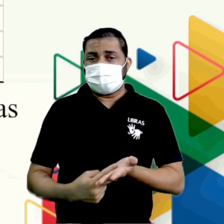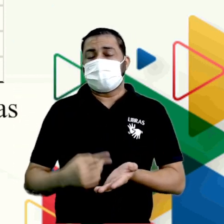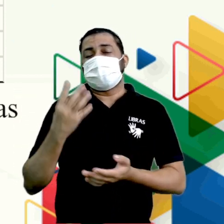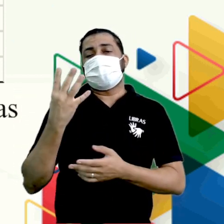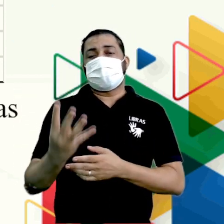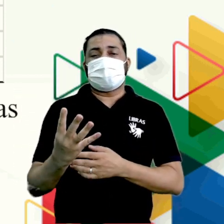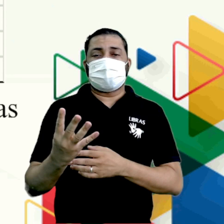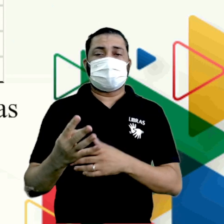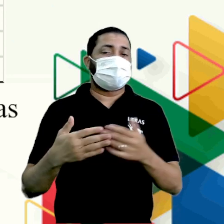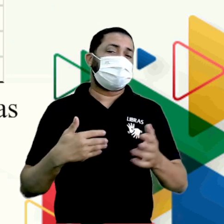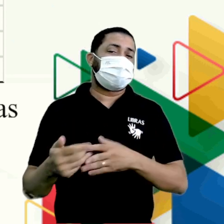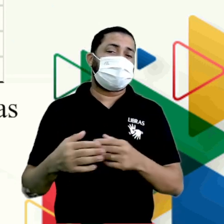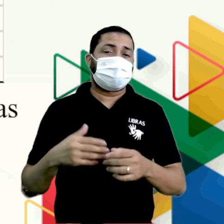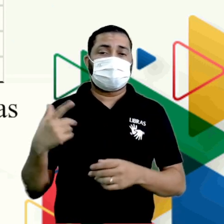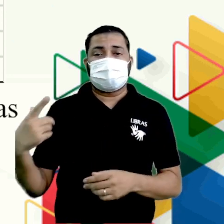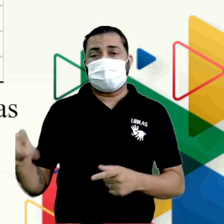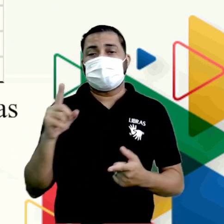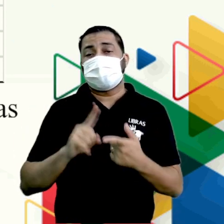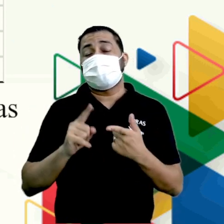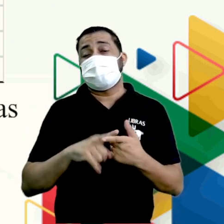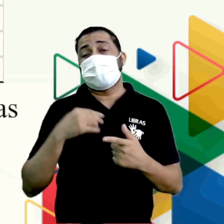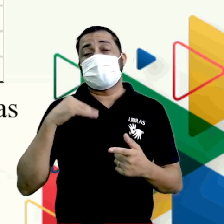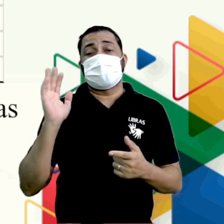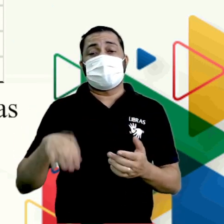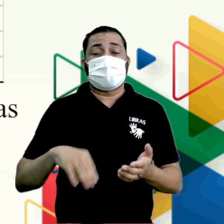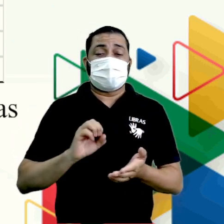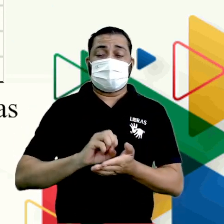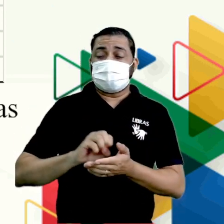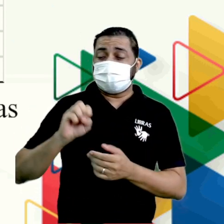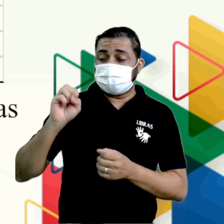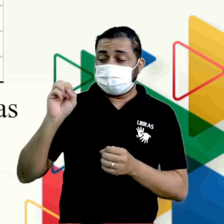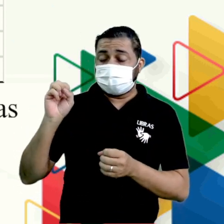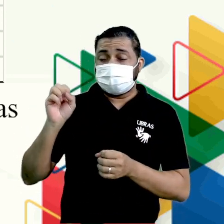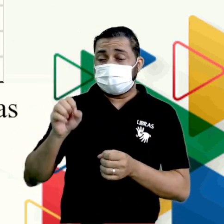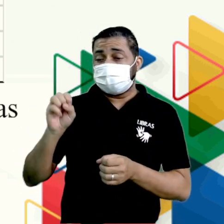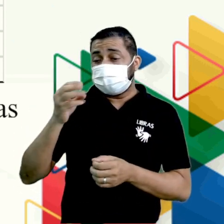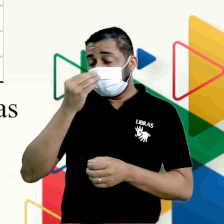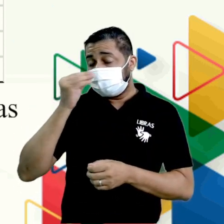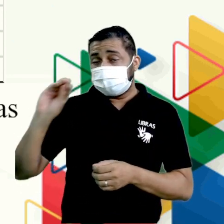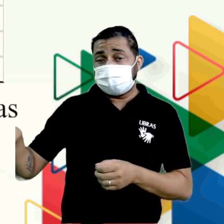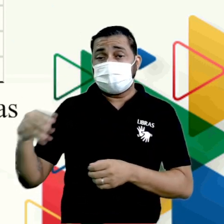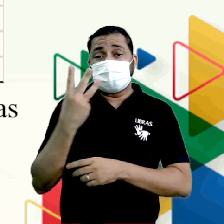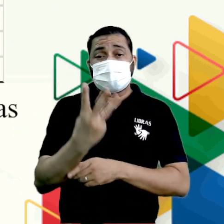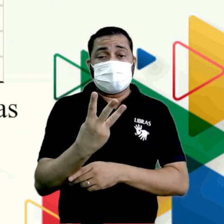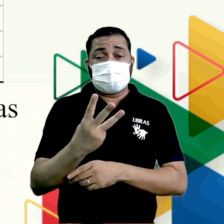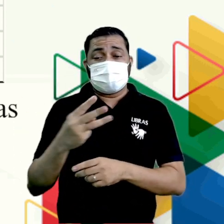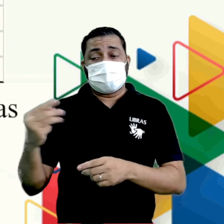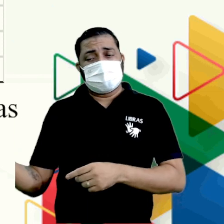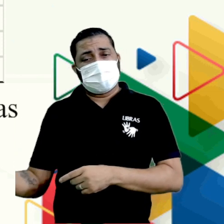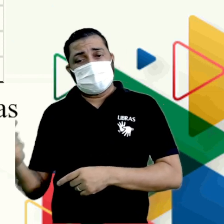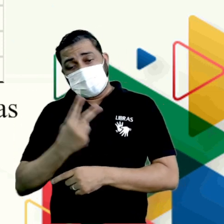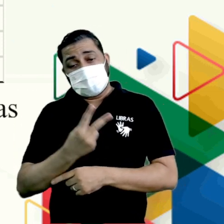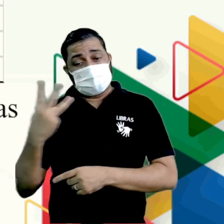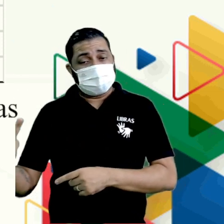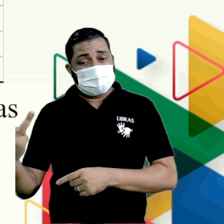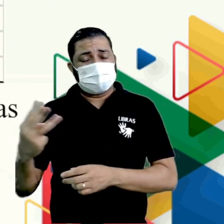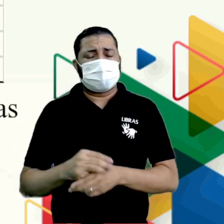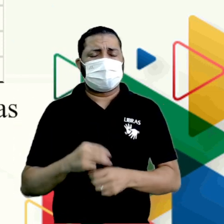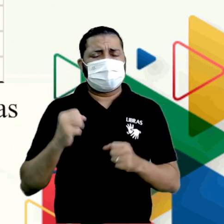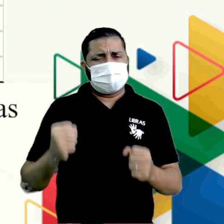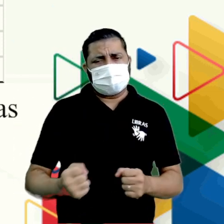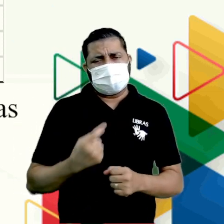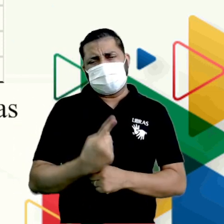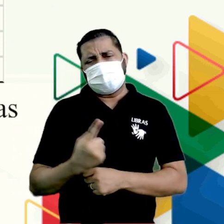4 e qualquer outro. E eu já excluí a combinação 2 com o 3. Então, pode ser basicamente 1